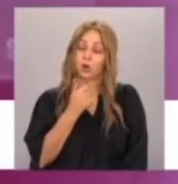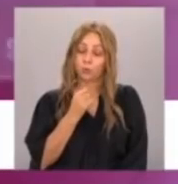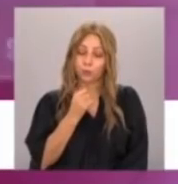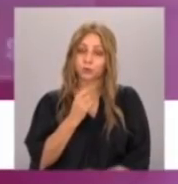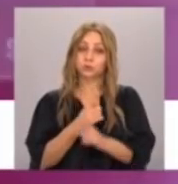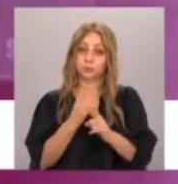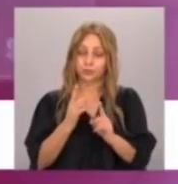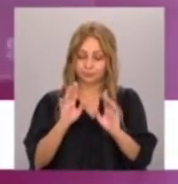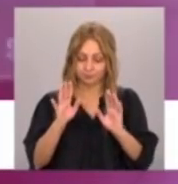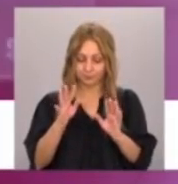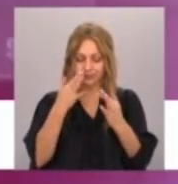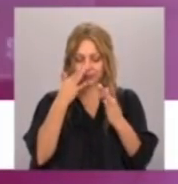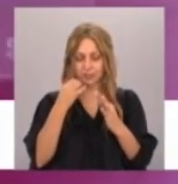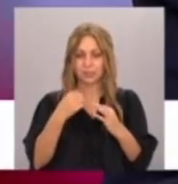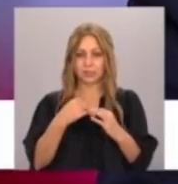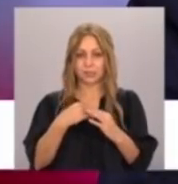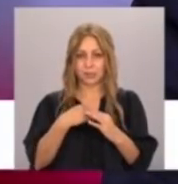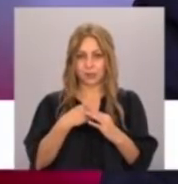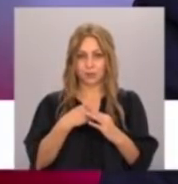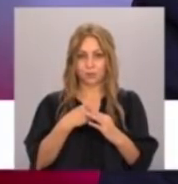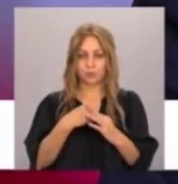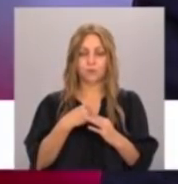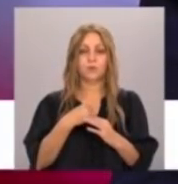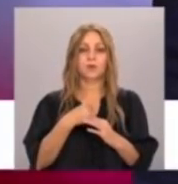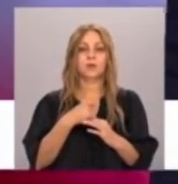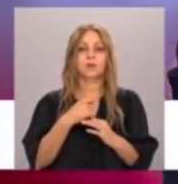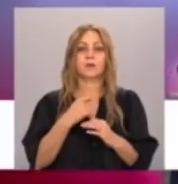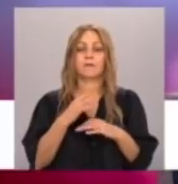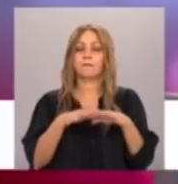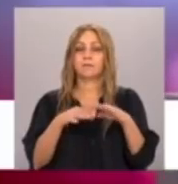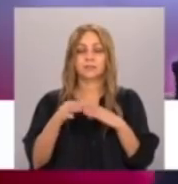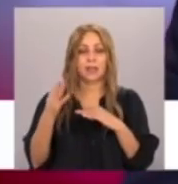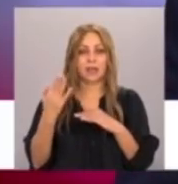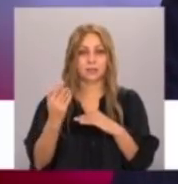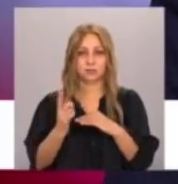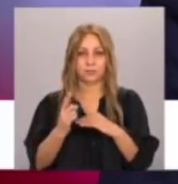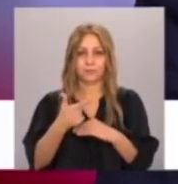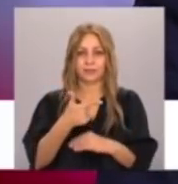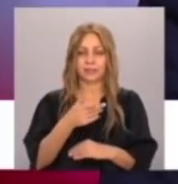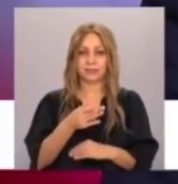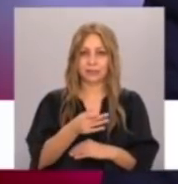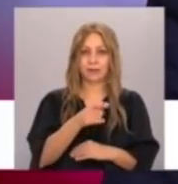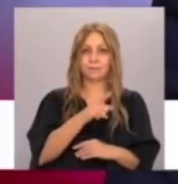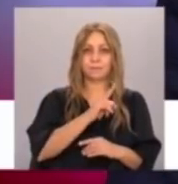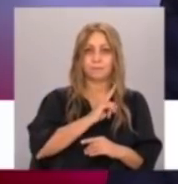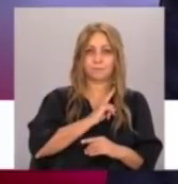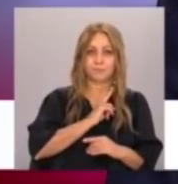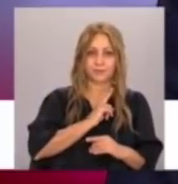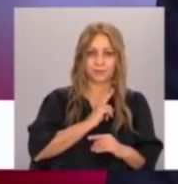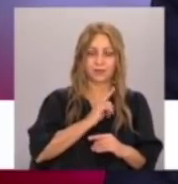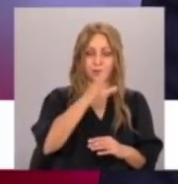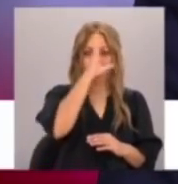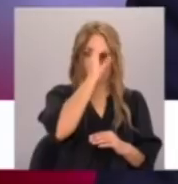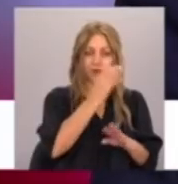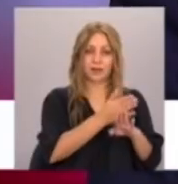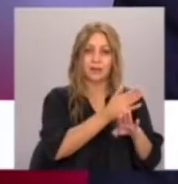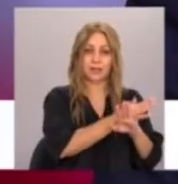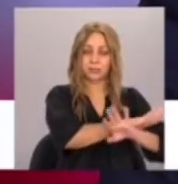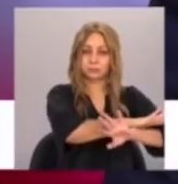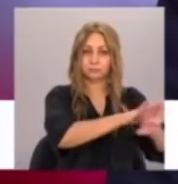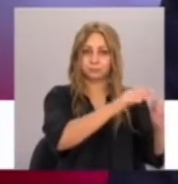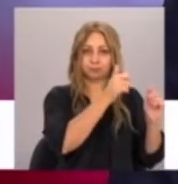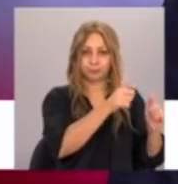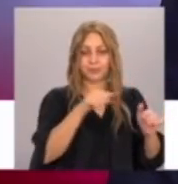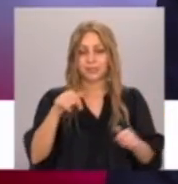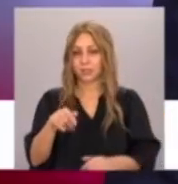eu defendia que nada dista devia ter sido feito ou seja ataque estava privatizada pelo governo anterior e bem e